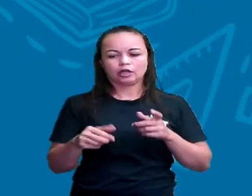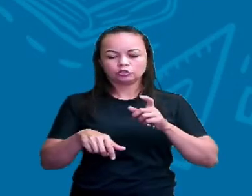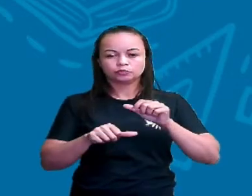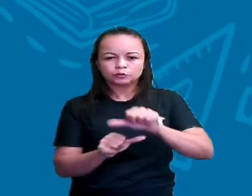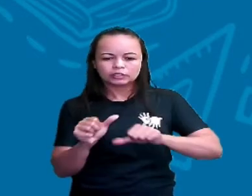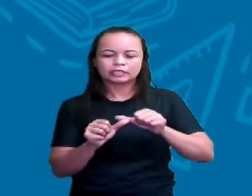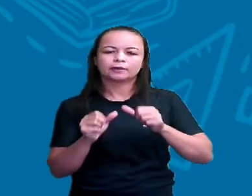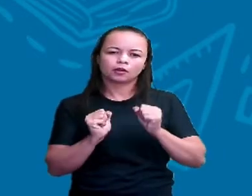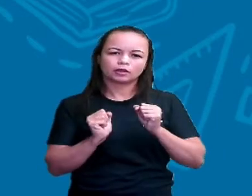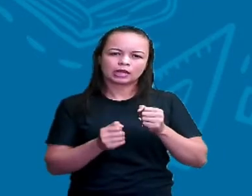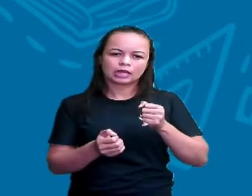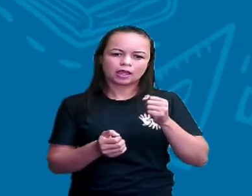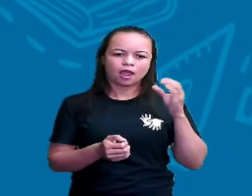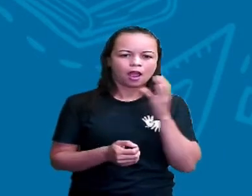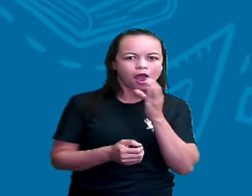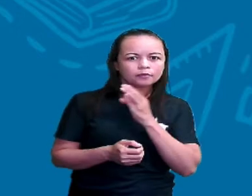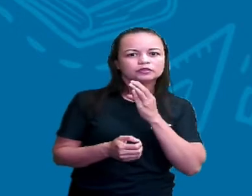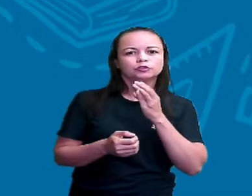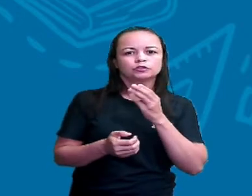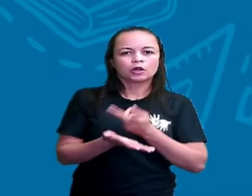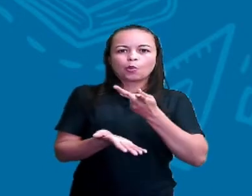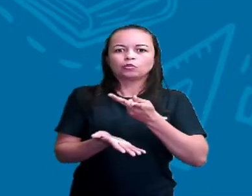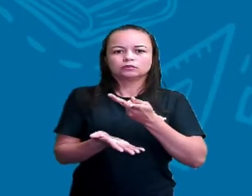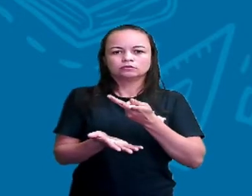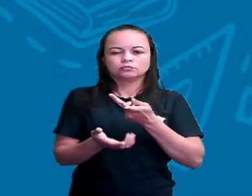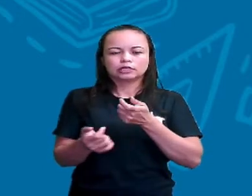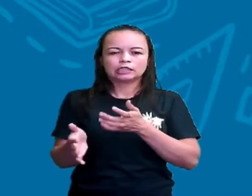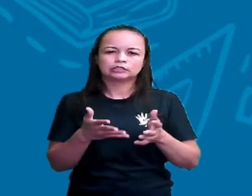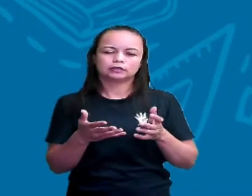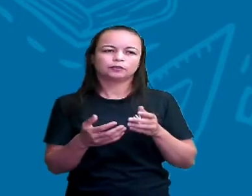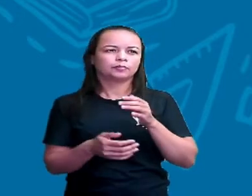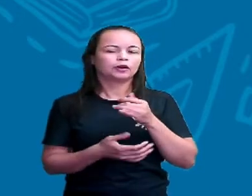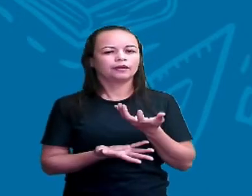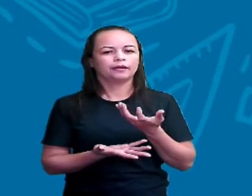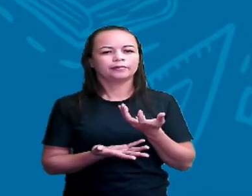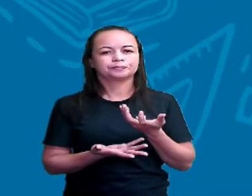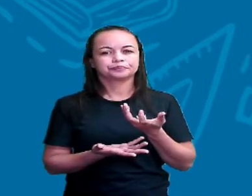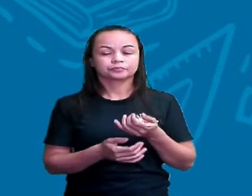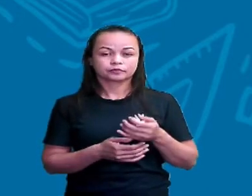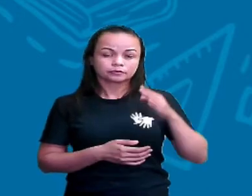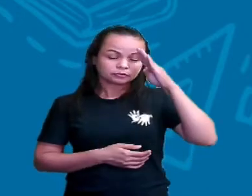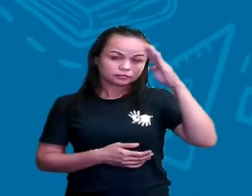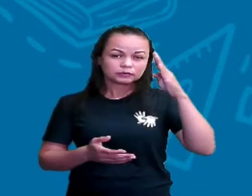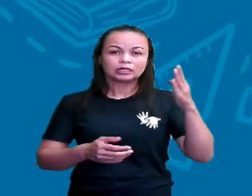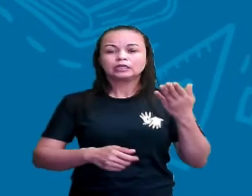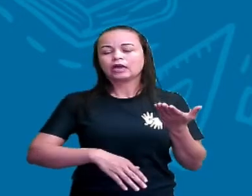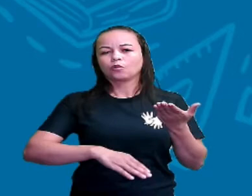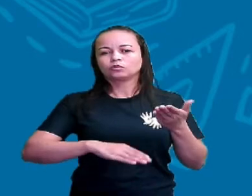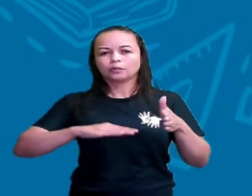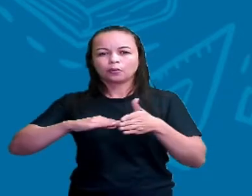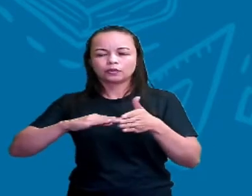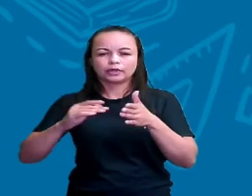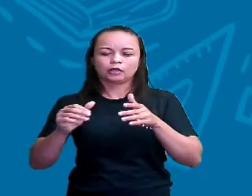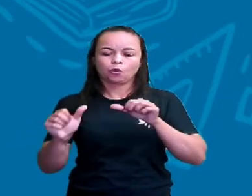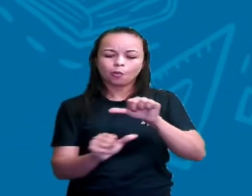rápido, principalmente na idade contemporânea, a gente consegue perceber como as coisas mudam muito rápido, essa